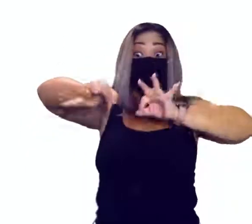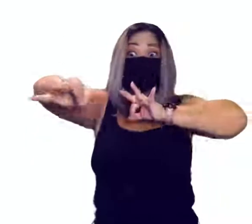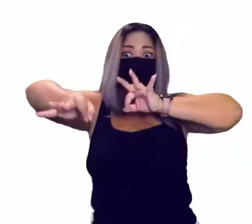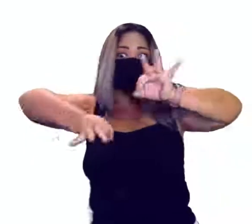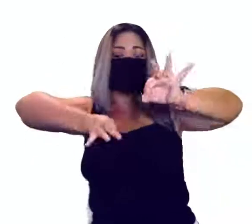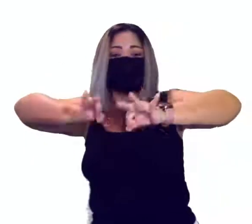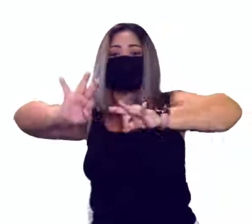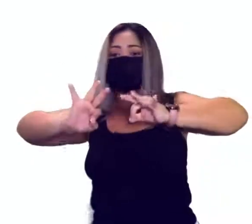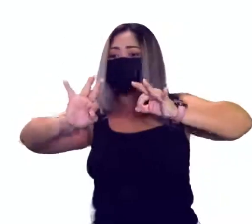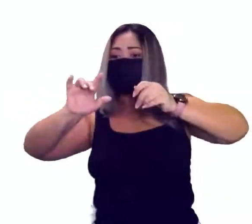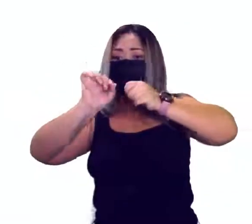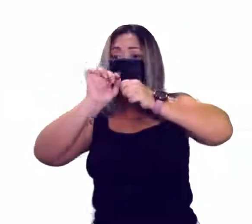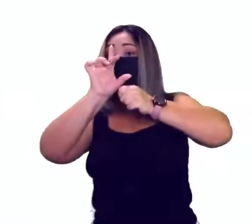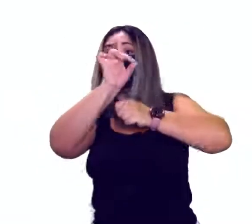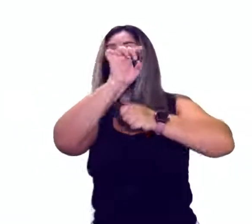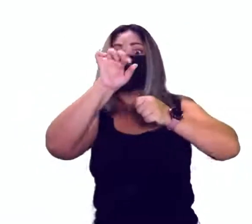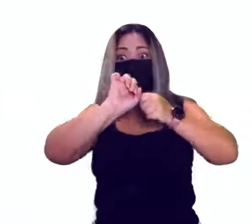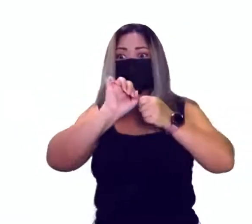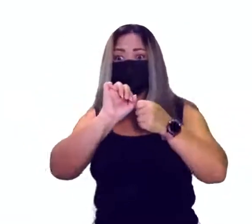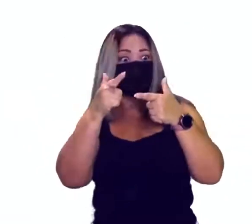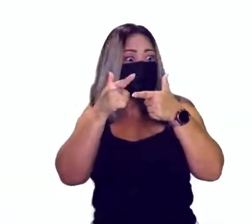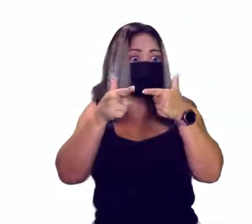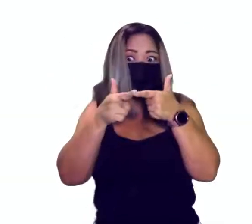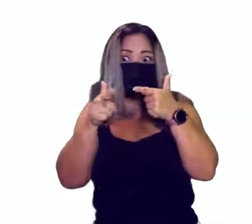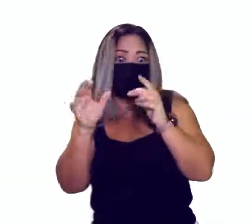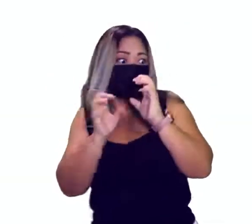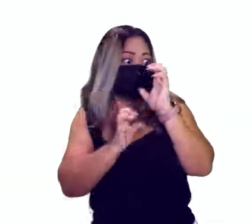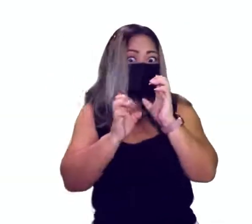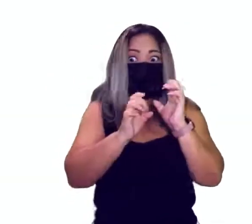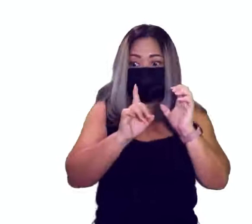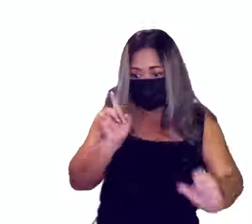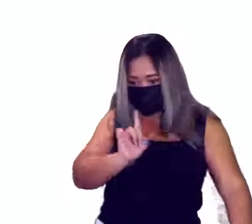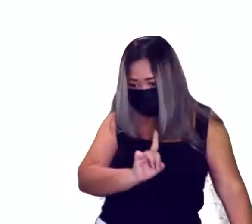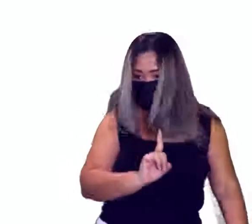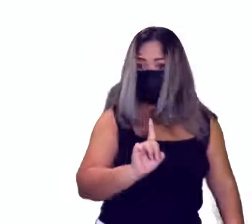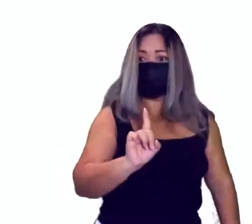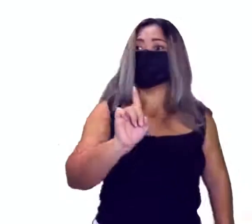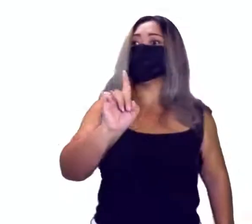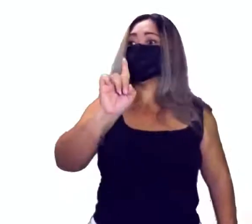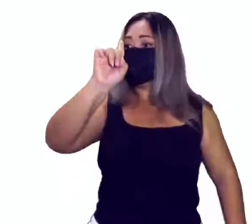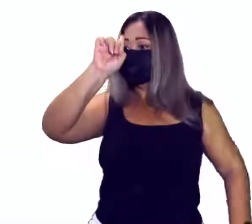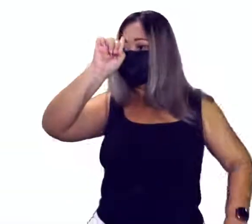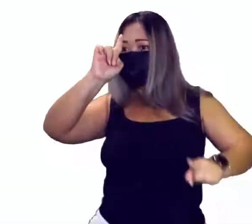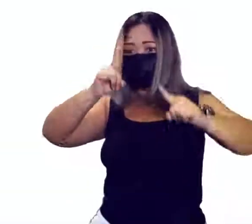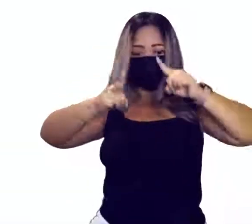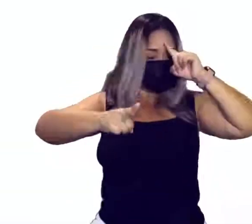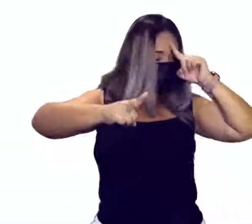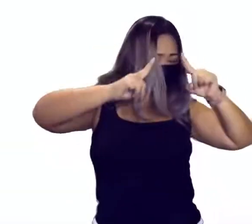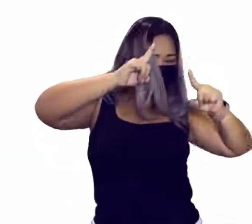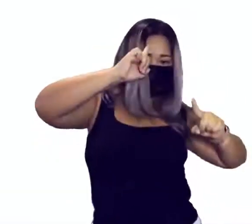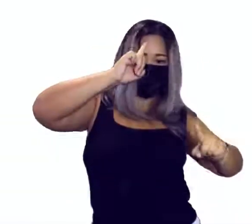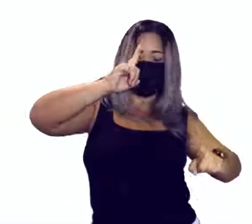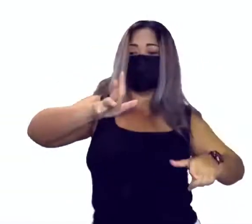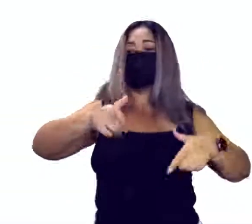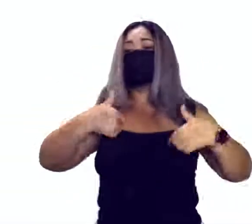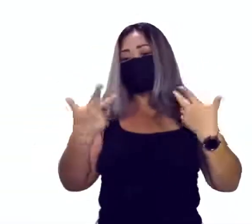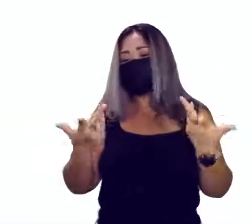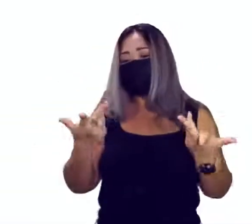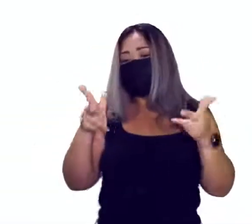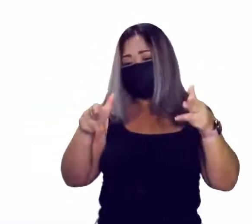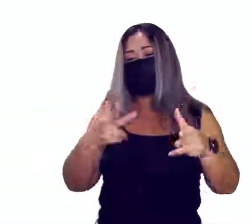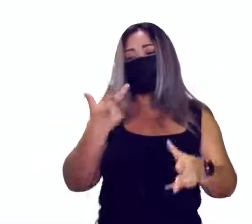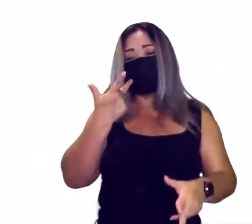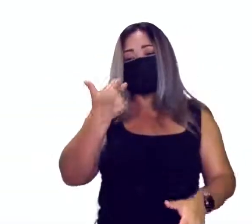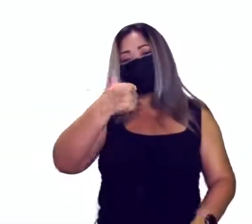Quando tinha conflito entre os outros deuses, aí ele intervinha, né? Ele administrava no meio. Assim como os nossos pais, né?